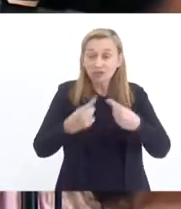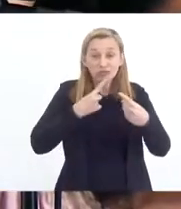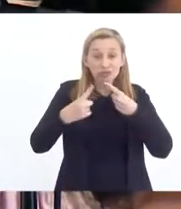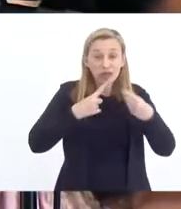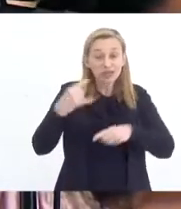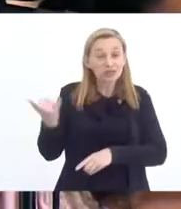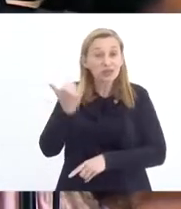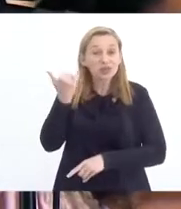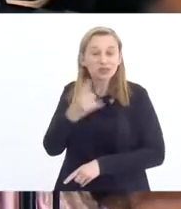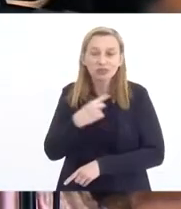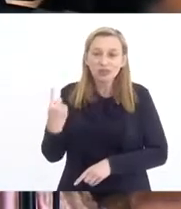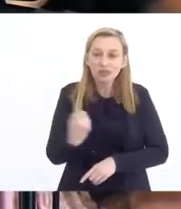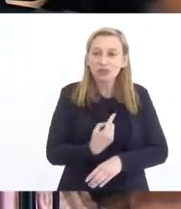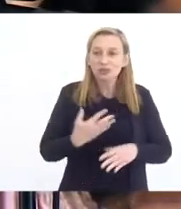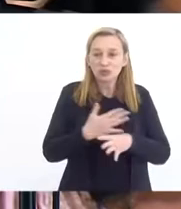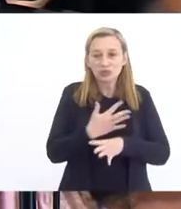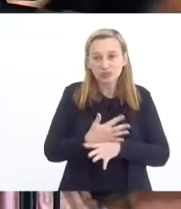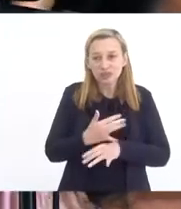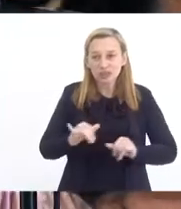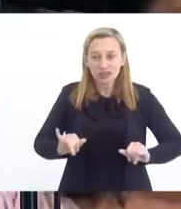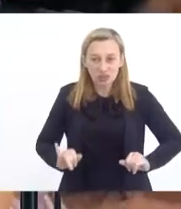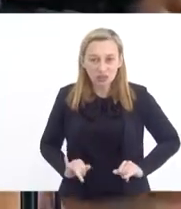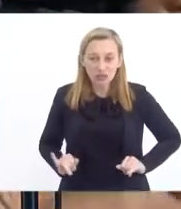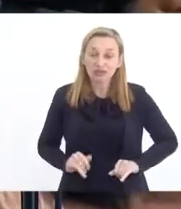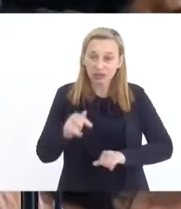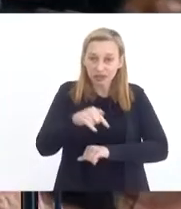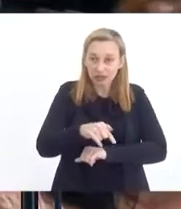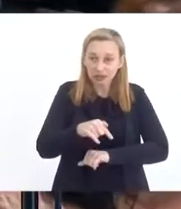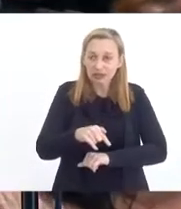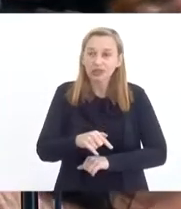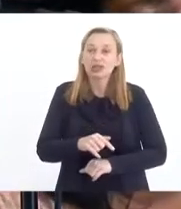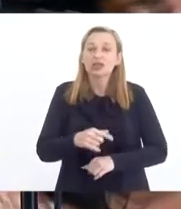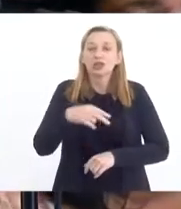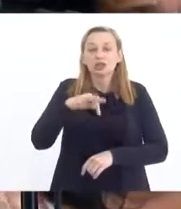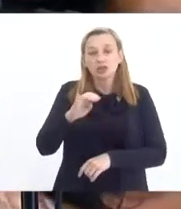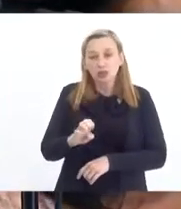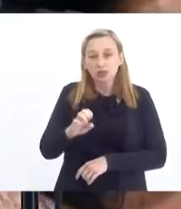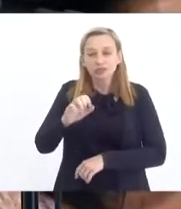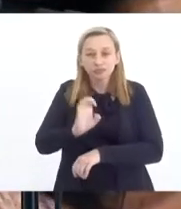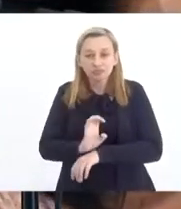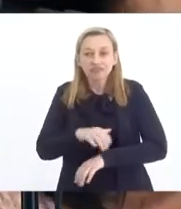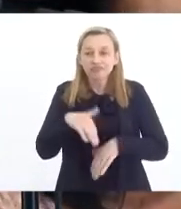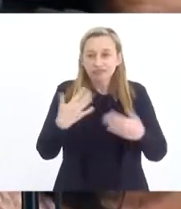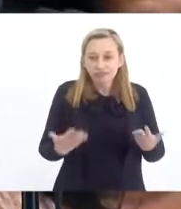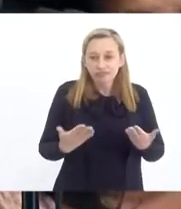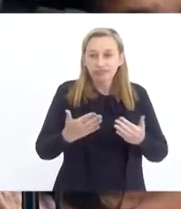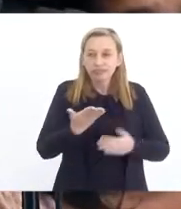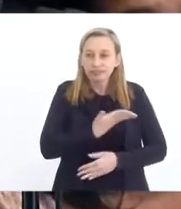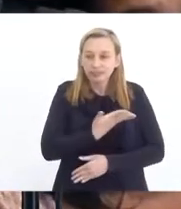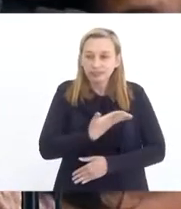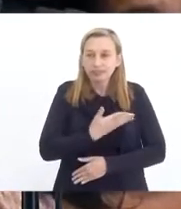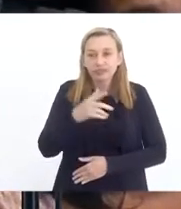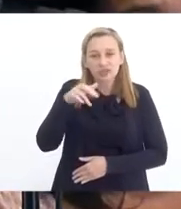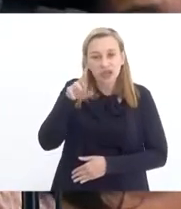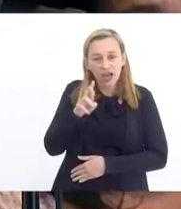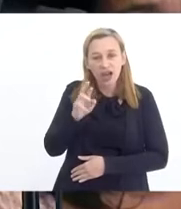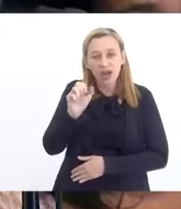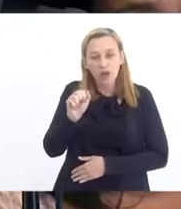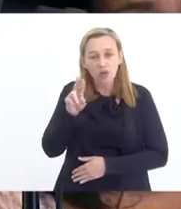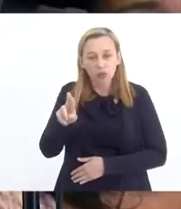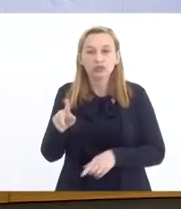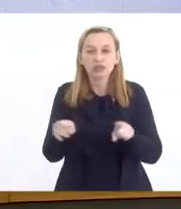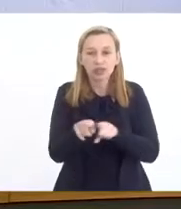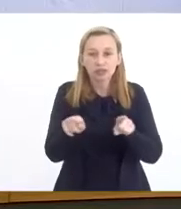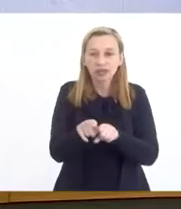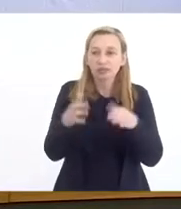tão importante para a nossa região, que tem sofrido tanto aqui no norte do Estado. Então, companheiro Raul também, saúdo